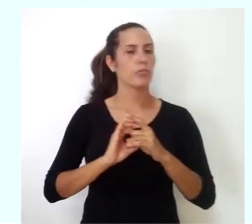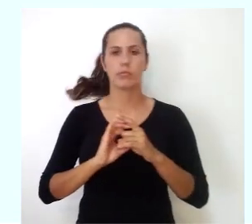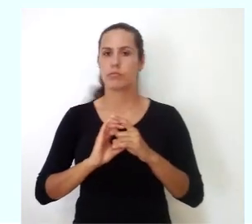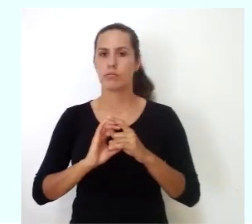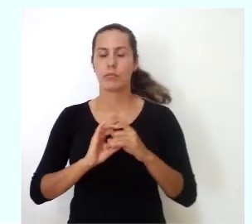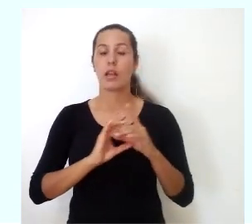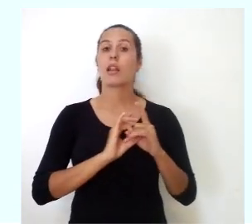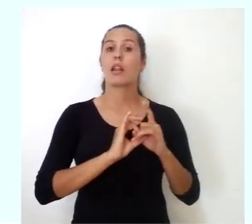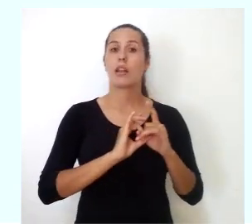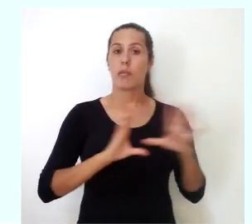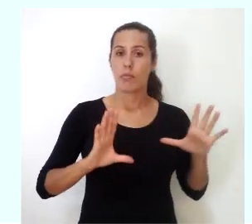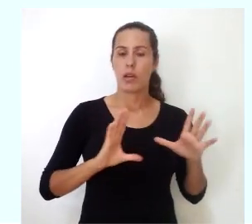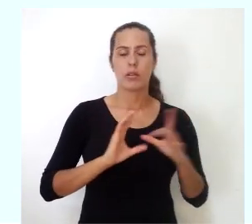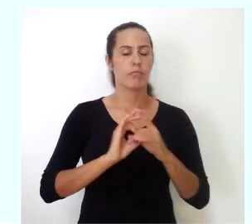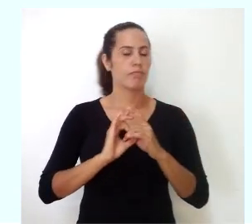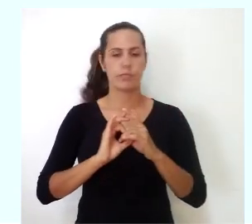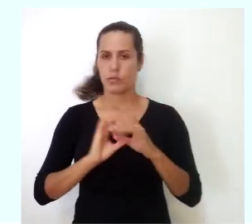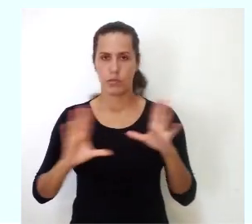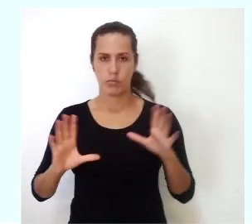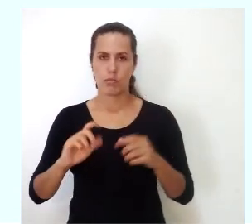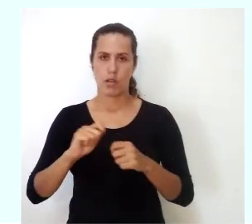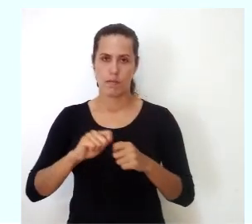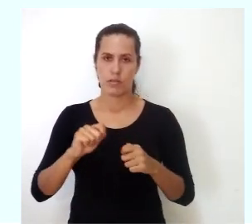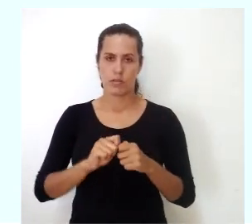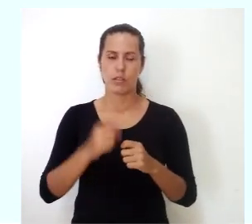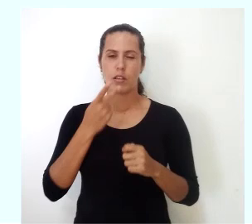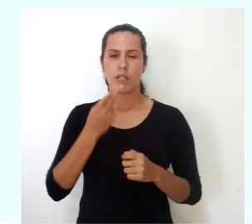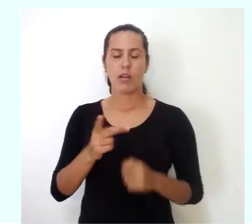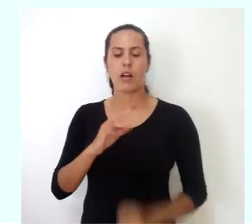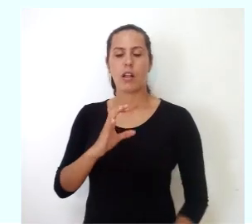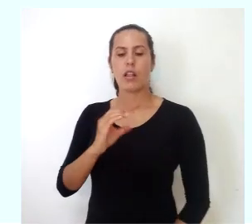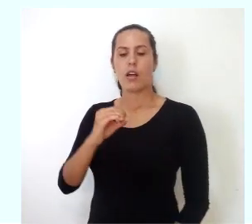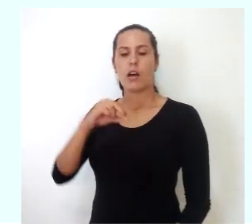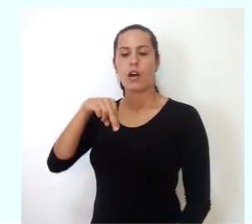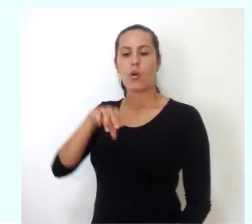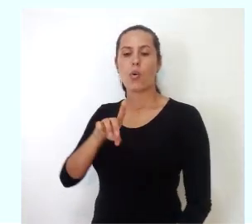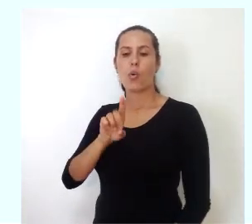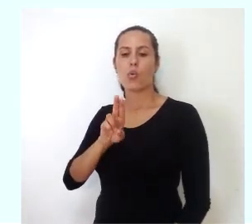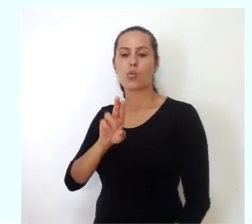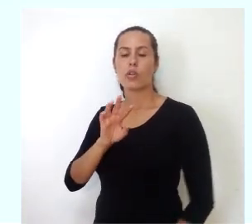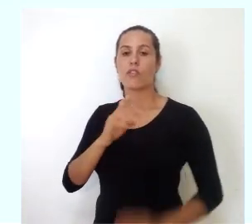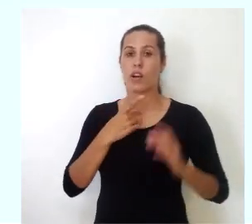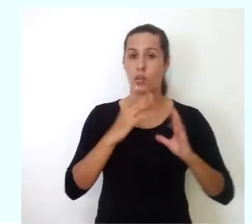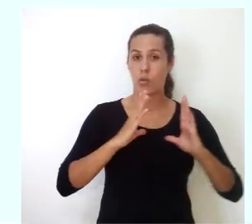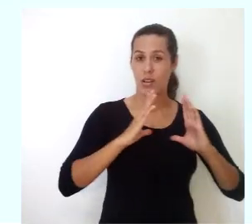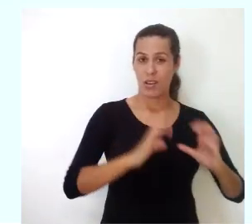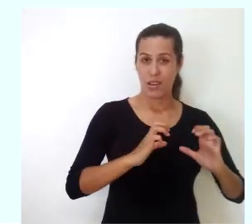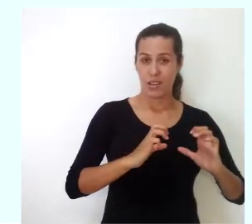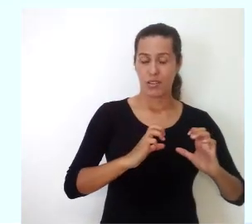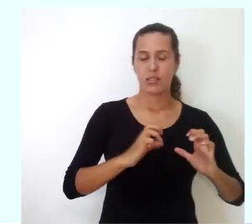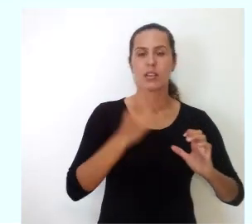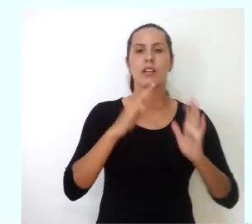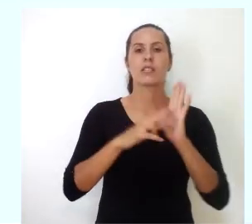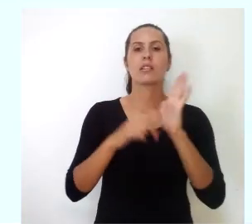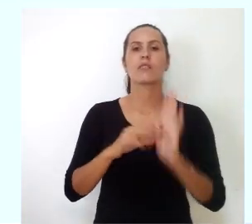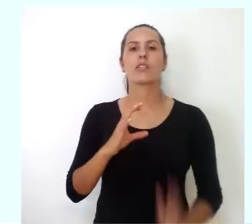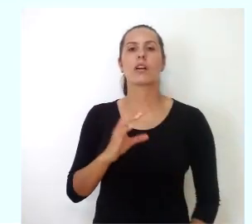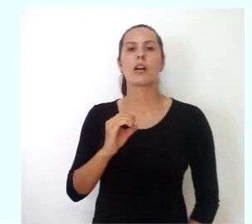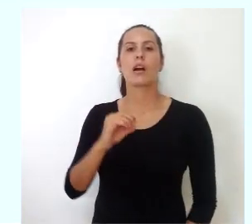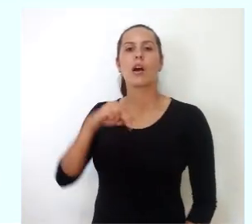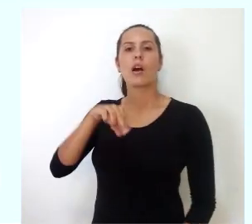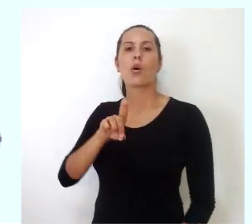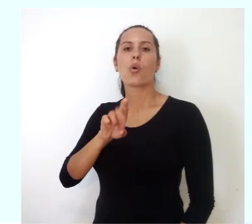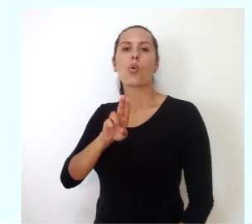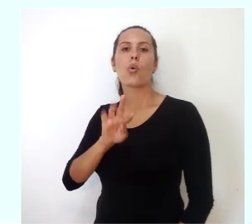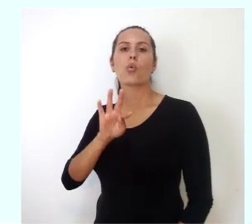em ética, a gente fala em conduta. Se a gente fala em conduta, eu estou falando naquilo que eu posso fazer e aquilo que eu não